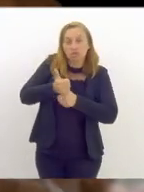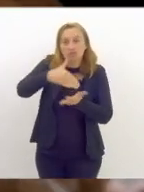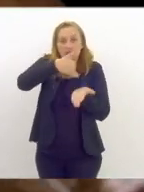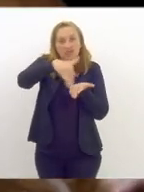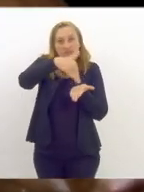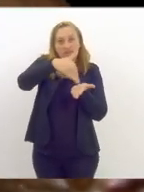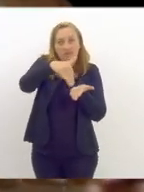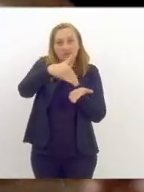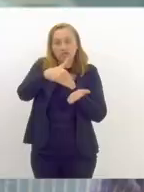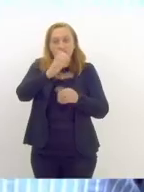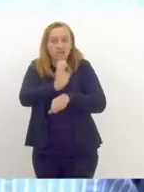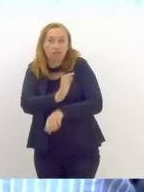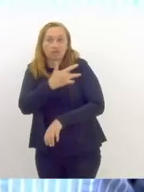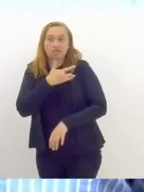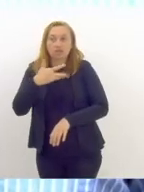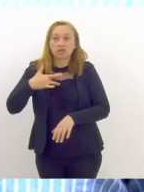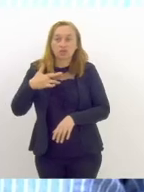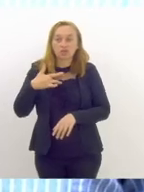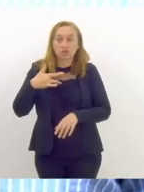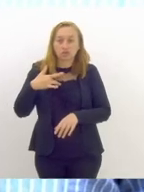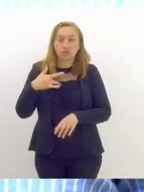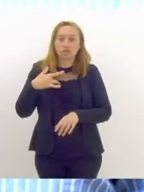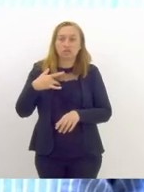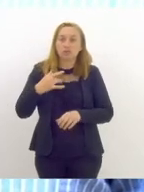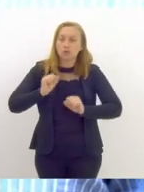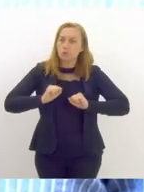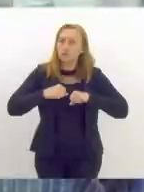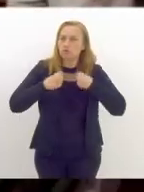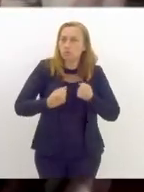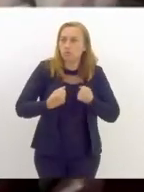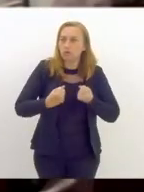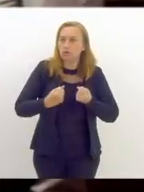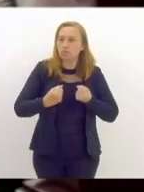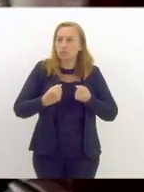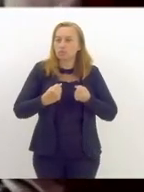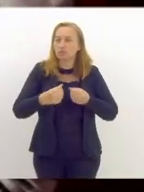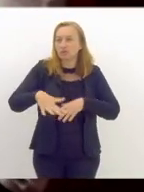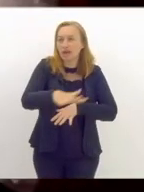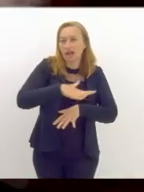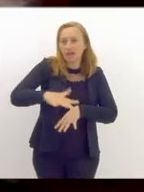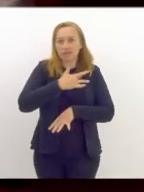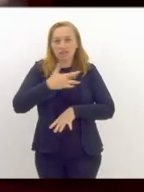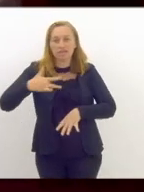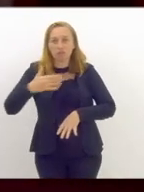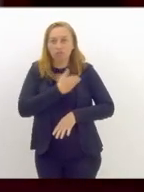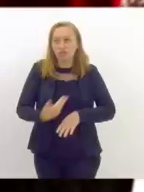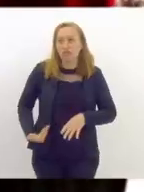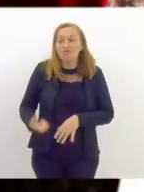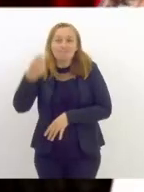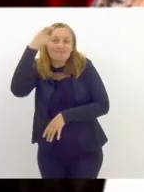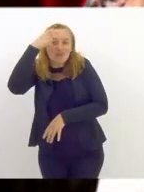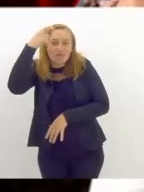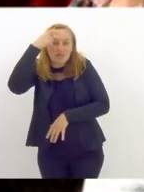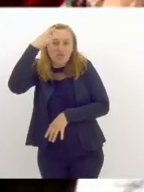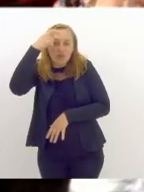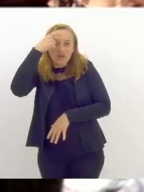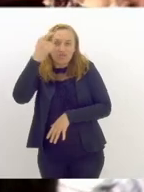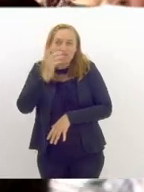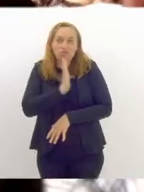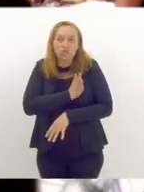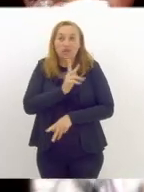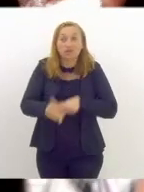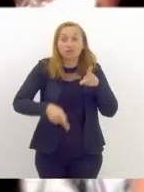de Saúde. Duas décadas de dedicação à saúde pública e muitas memórias no coração do povo